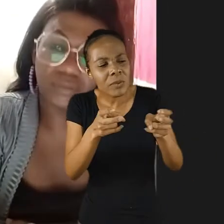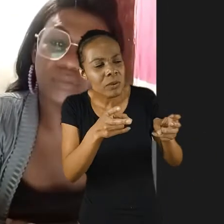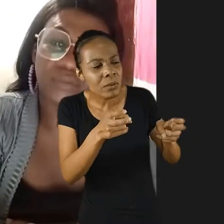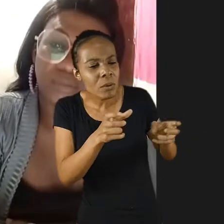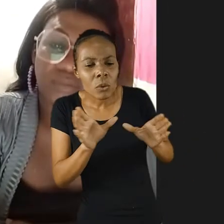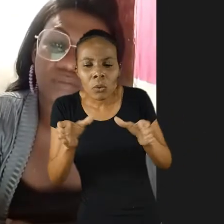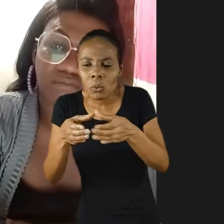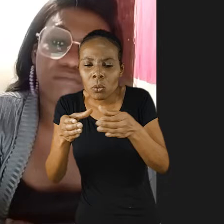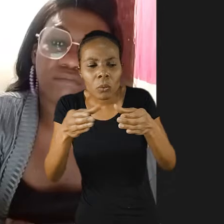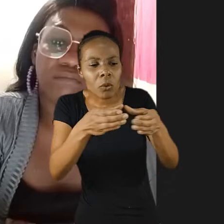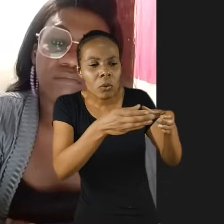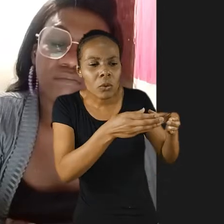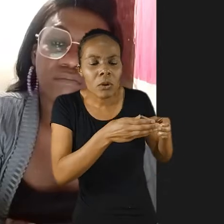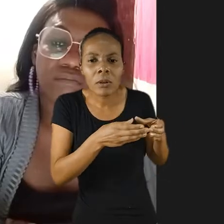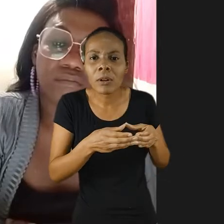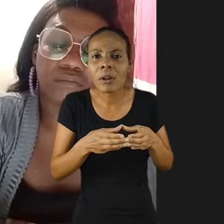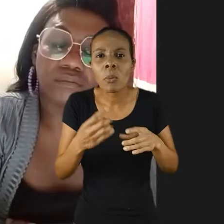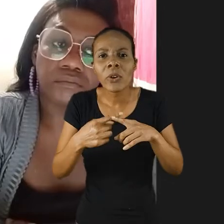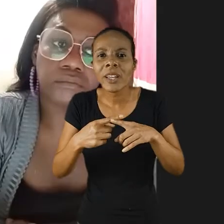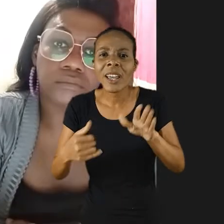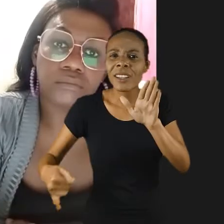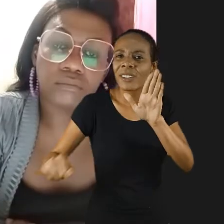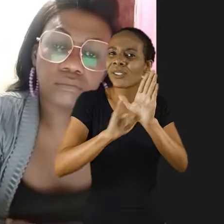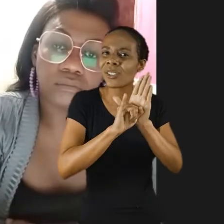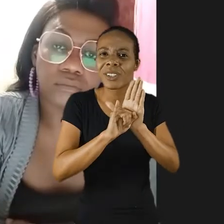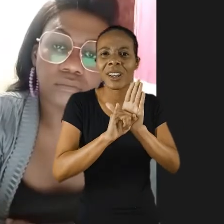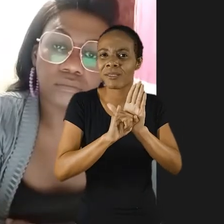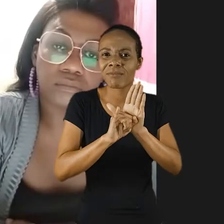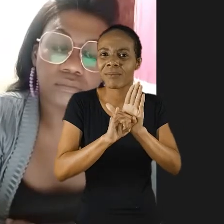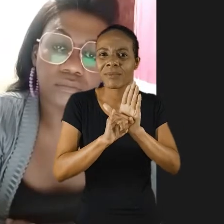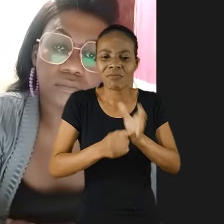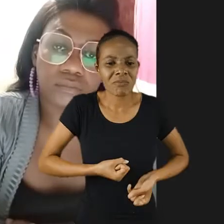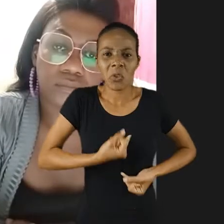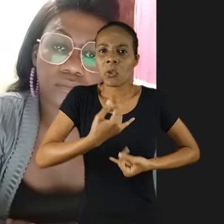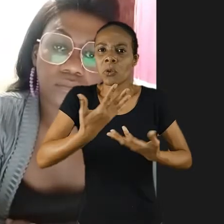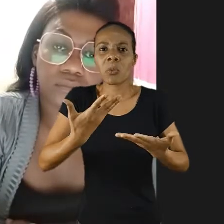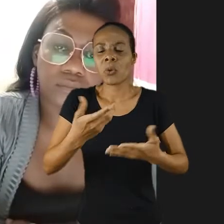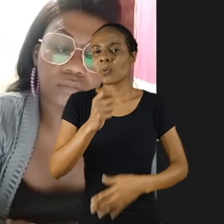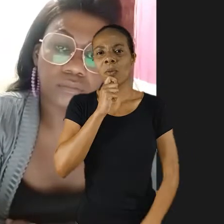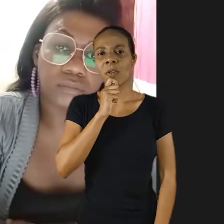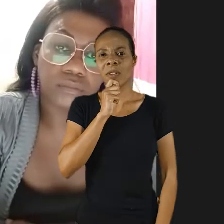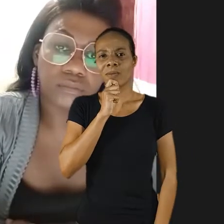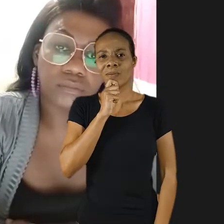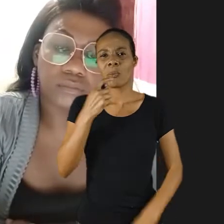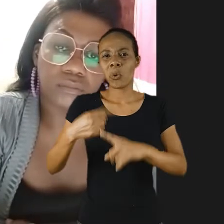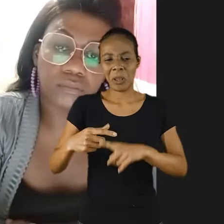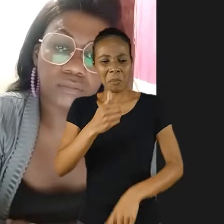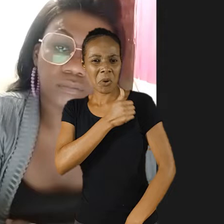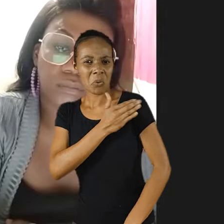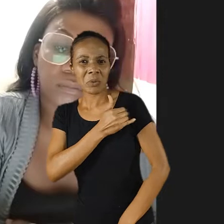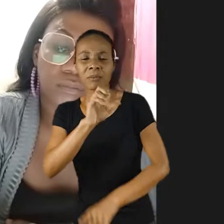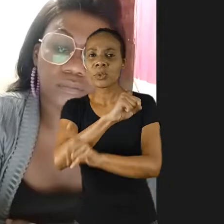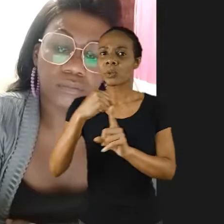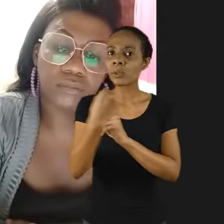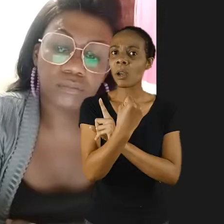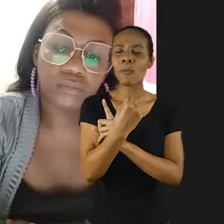a sua identidade ainda não veio à tona porque está acorrentado em todos os preconceitos e tudo que passa nesse mundo, sabe? Eu ainda tenho muito